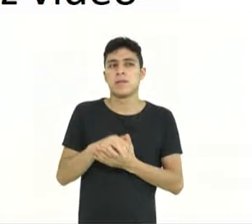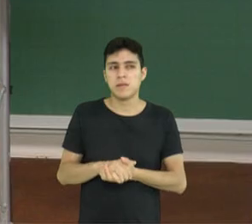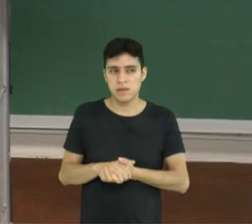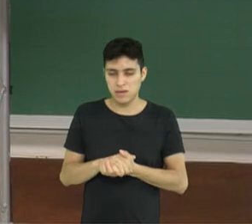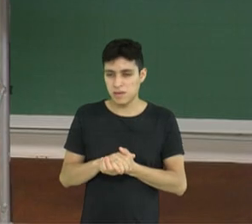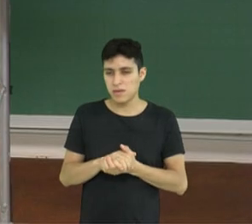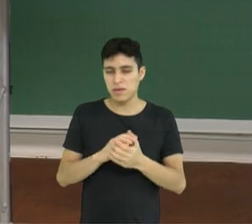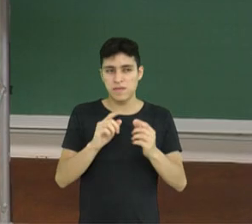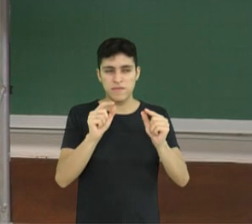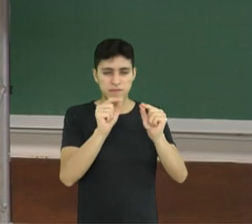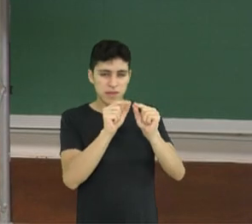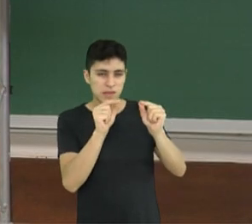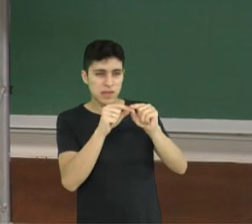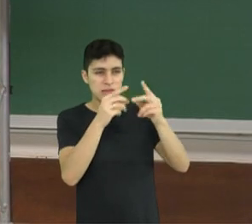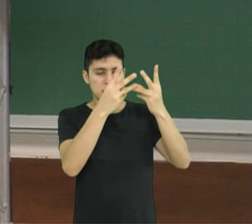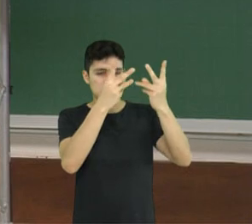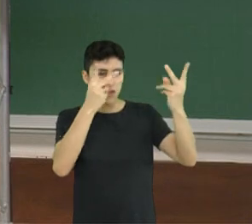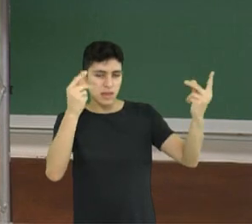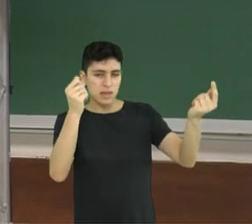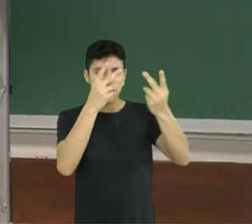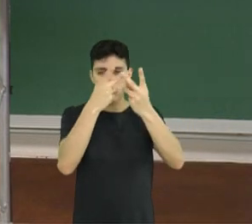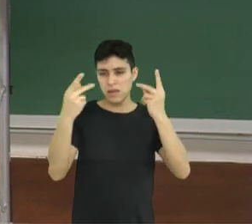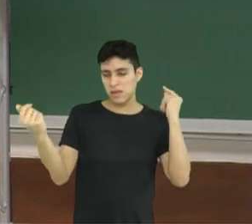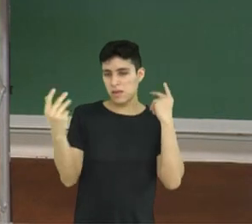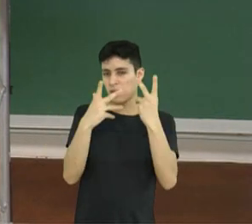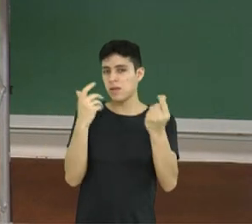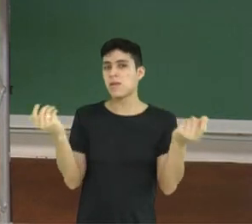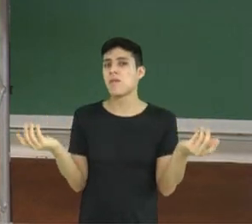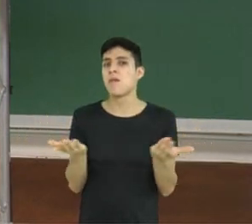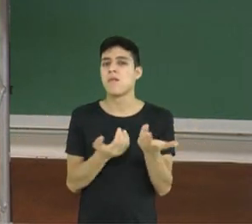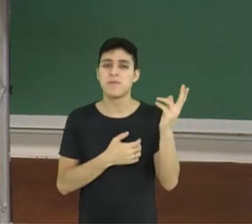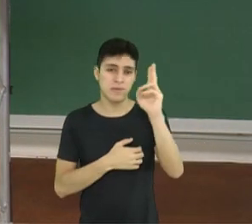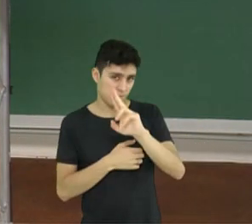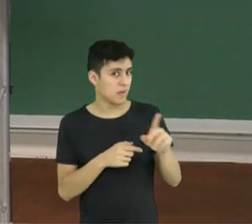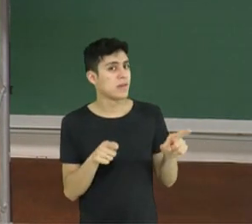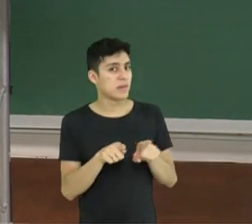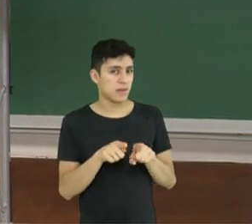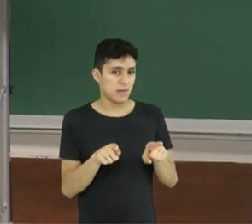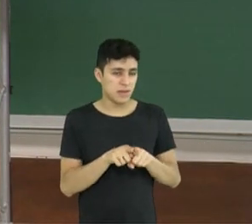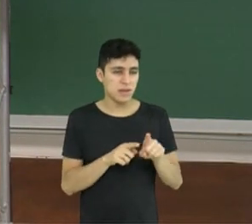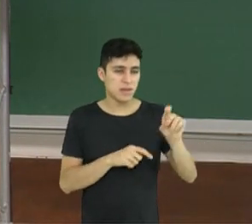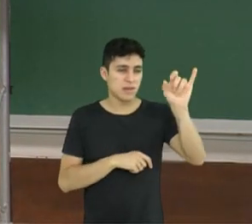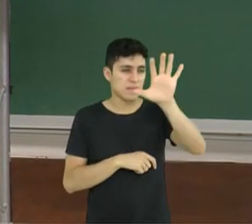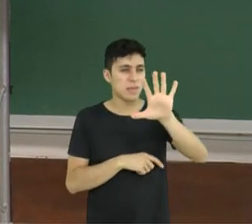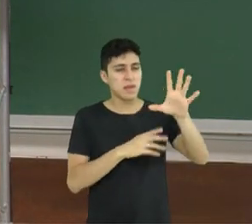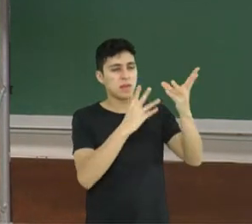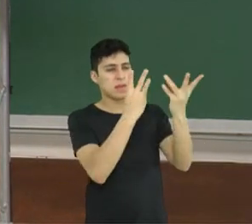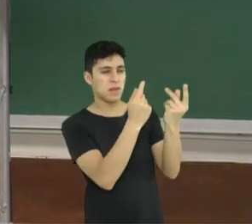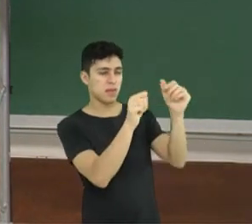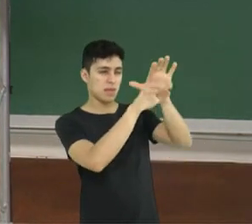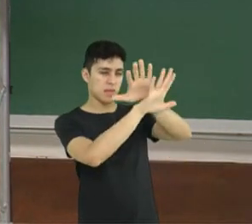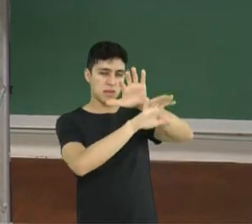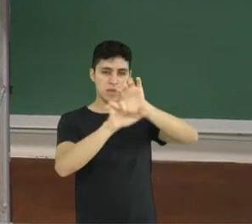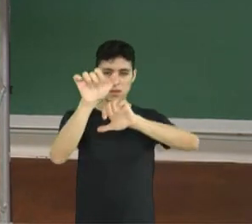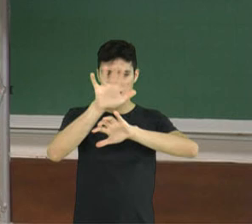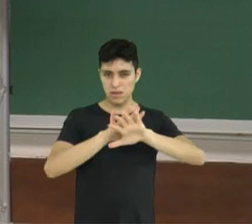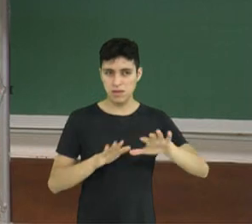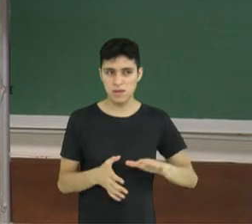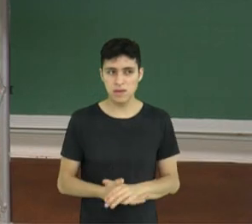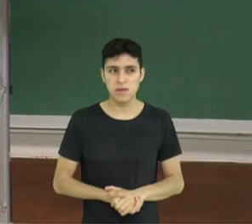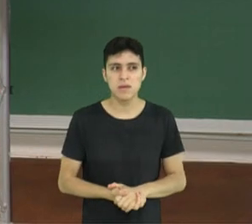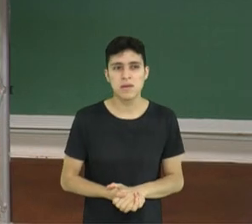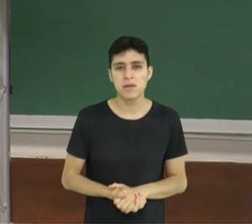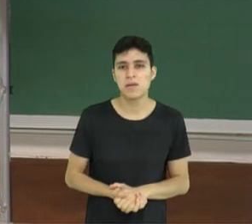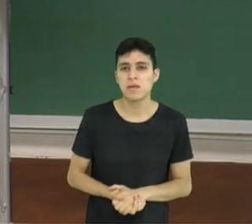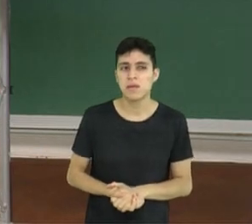Clouds Over que aqueles efeitos que vai dissolvendo mensagem da outra tão utilizados hoje em dia também né adopção também que eram o Ruth